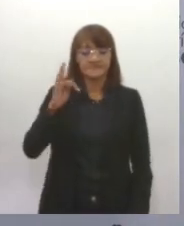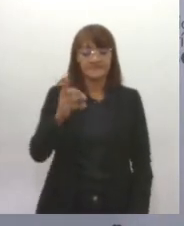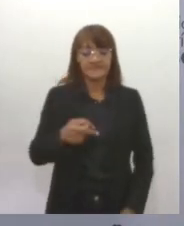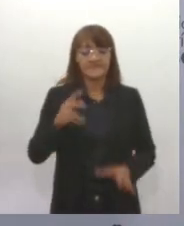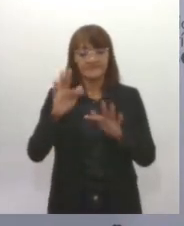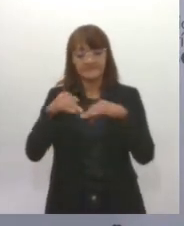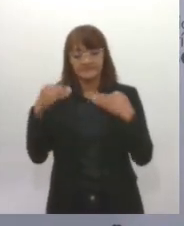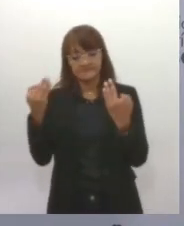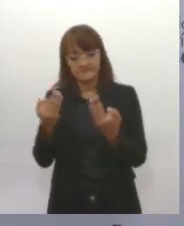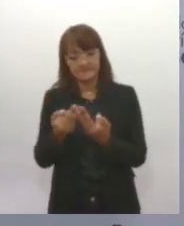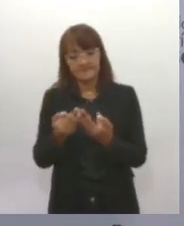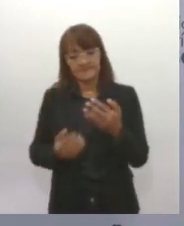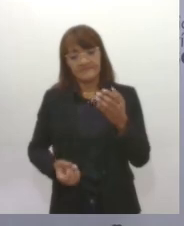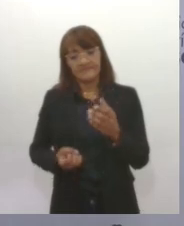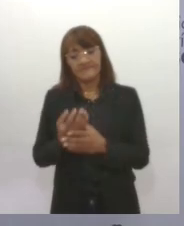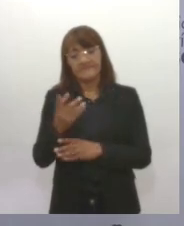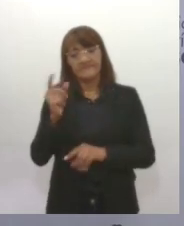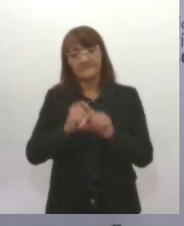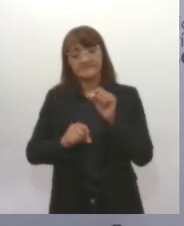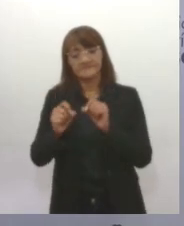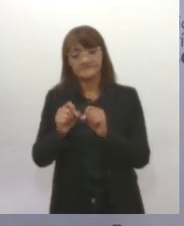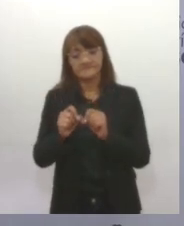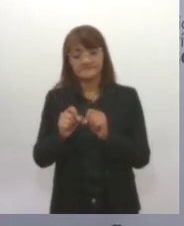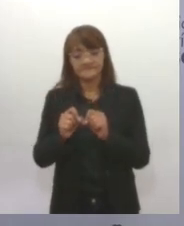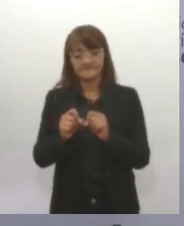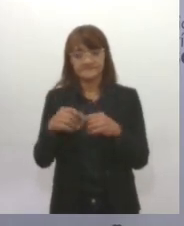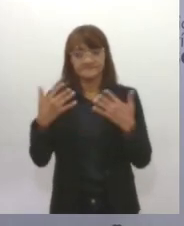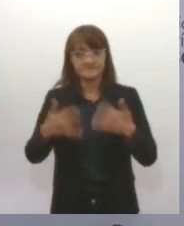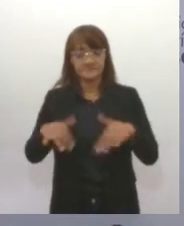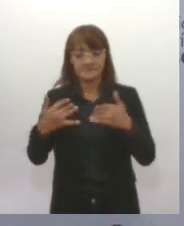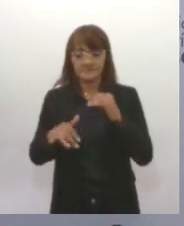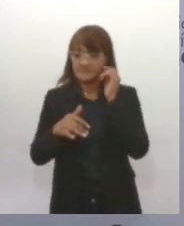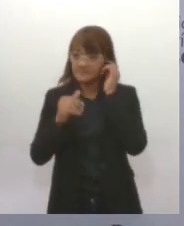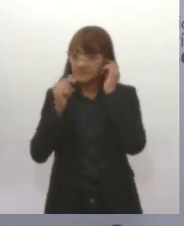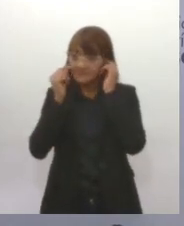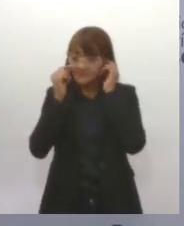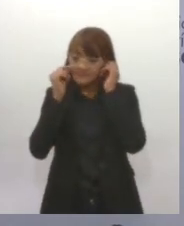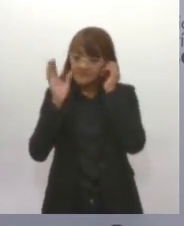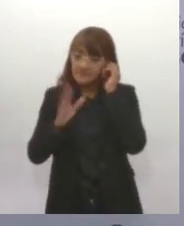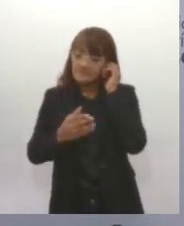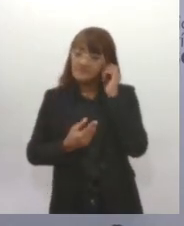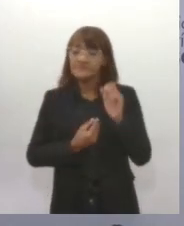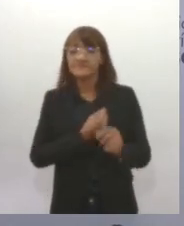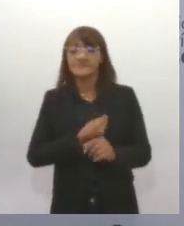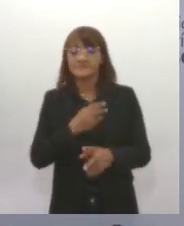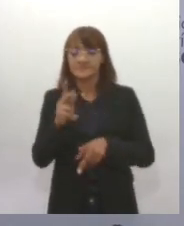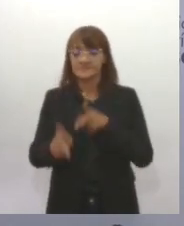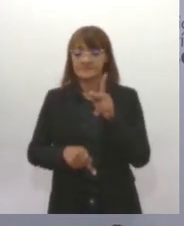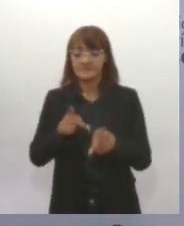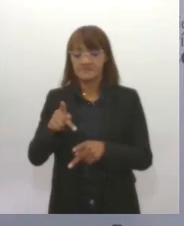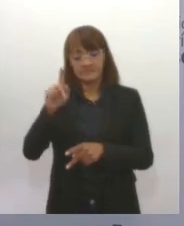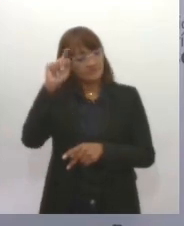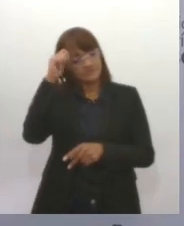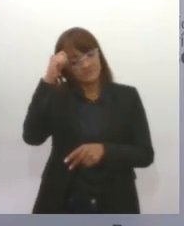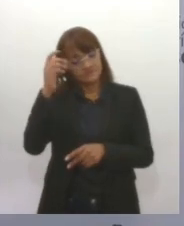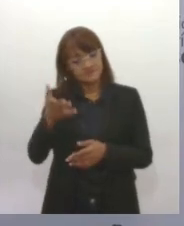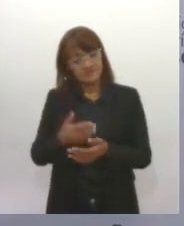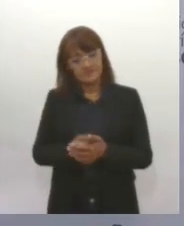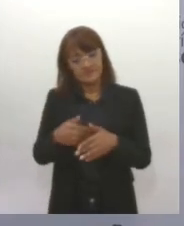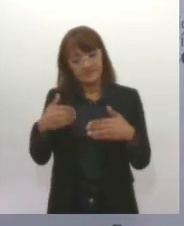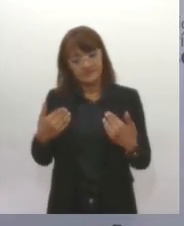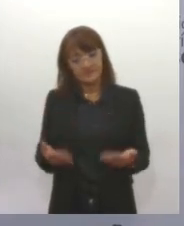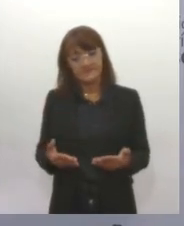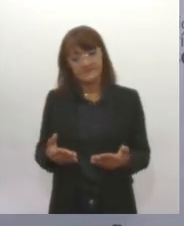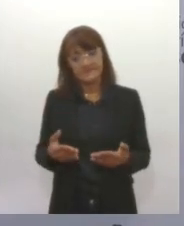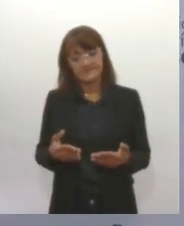maior expectativa, perspectiva de vida para toda a população negra. Então, viva o Fórum, né, de Entidades